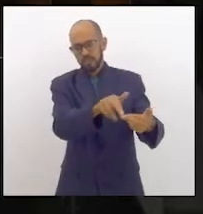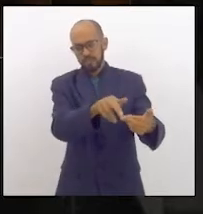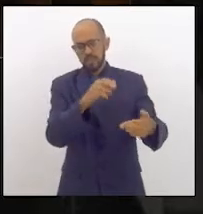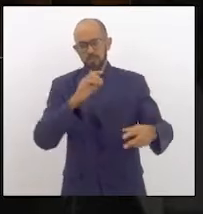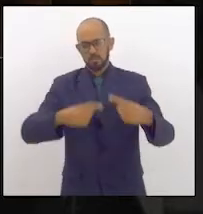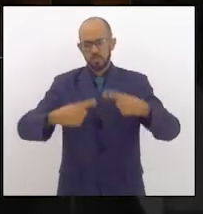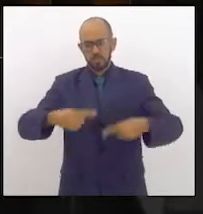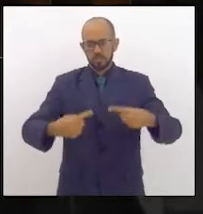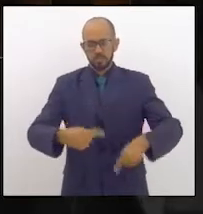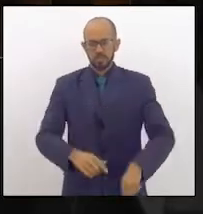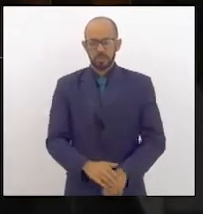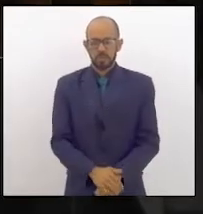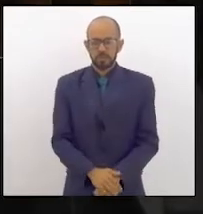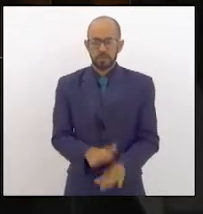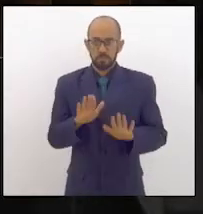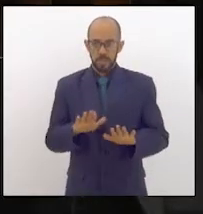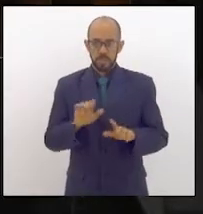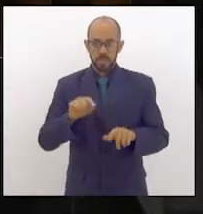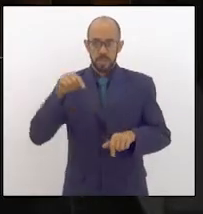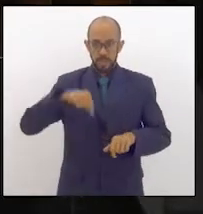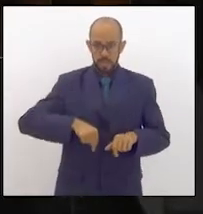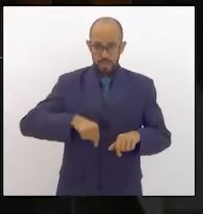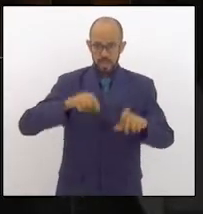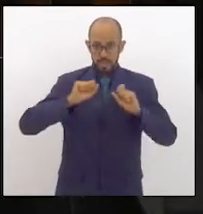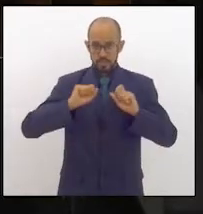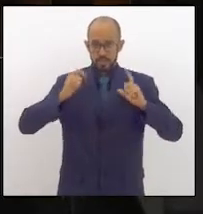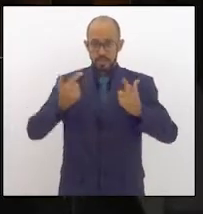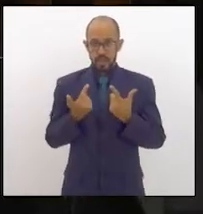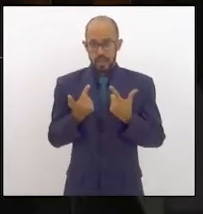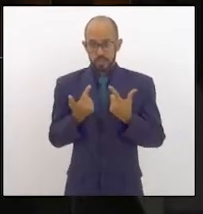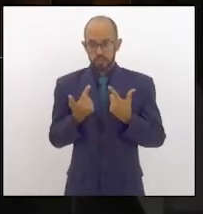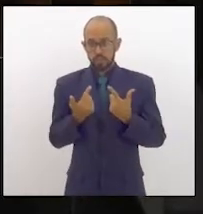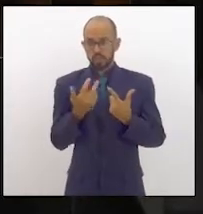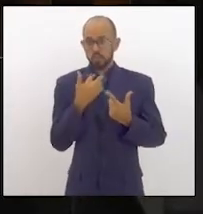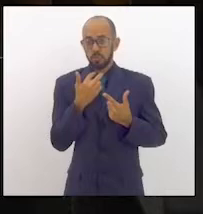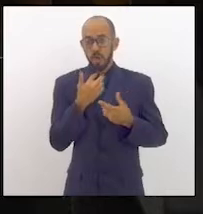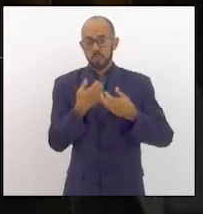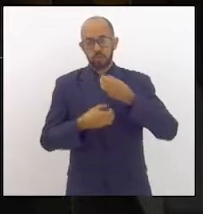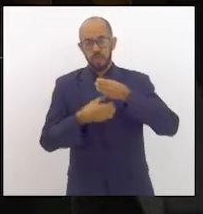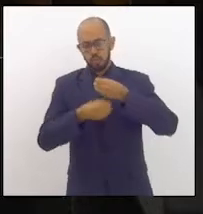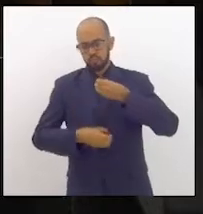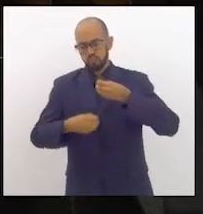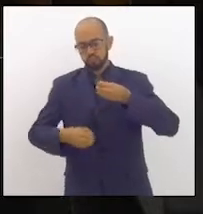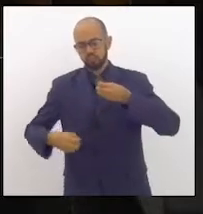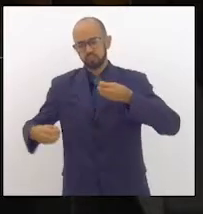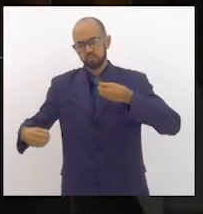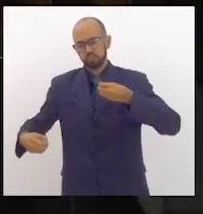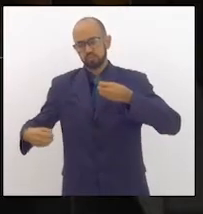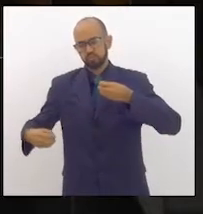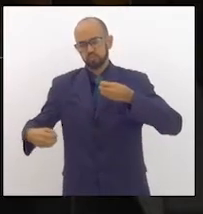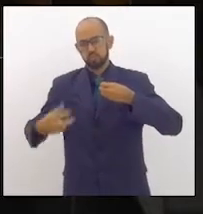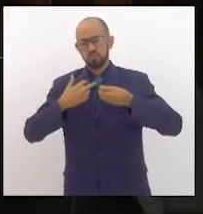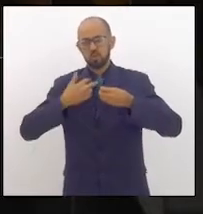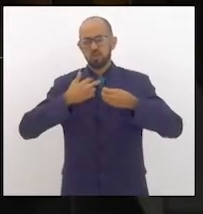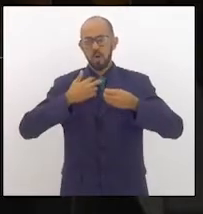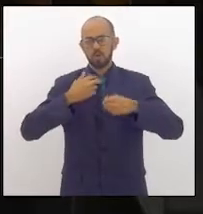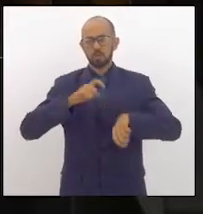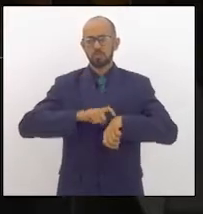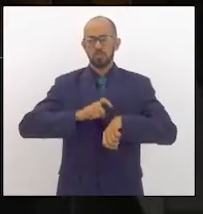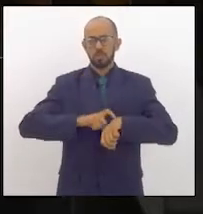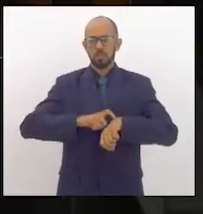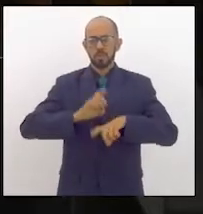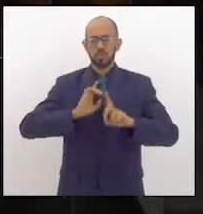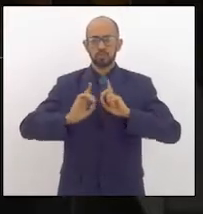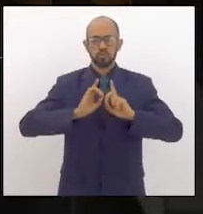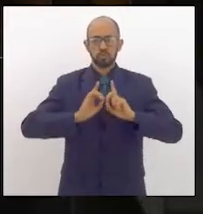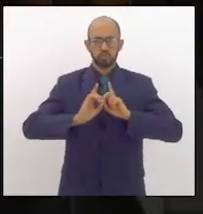e agora essa casa essa casa não pode virar um esgoto e essa casa não pode no momento de um